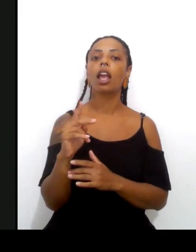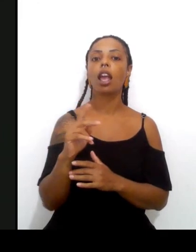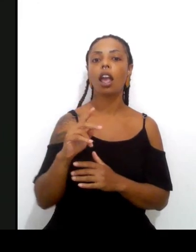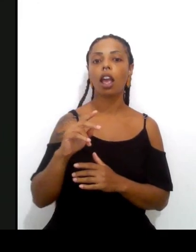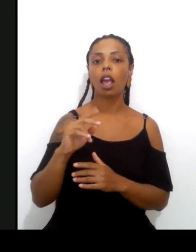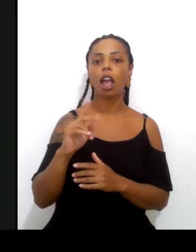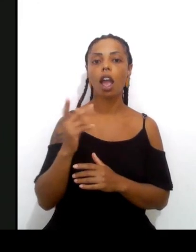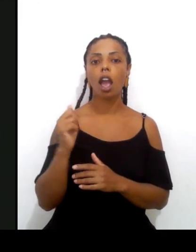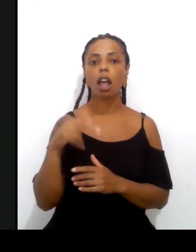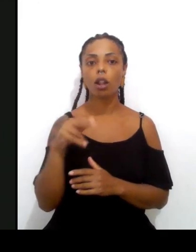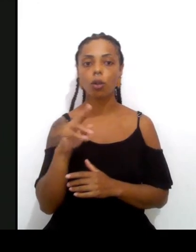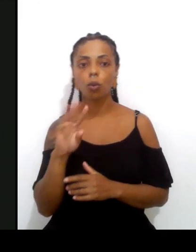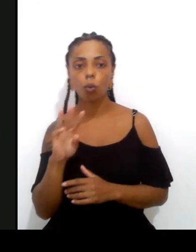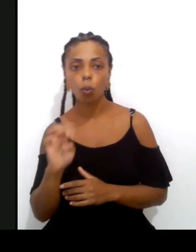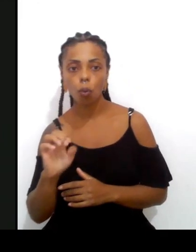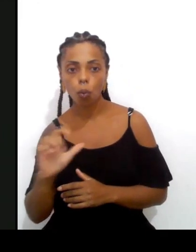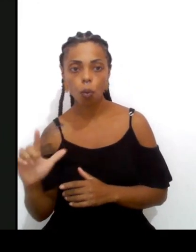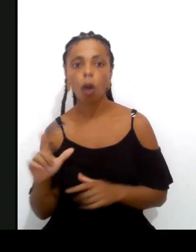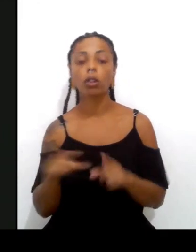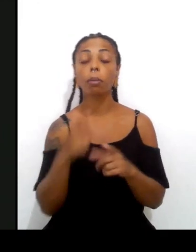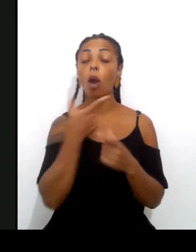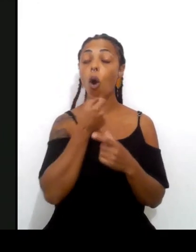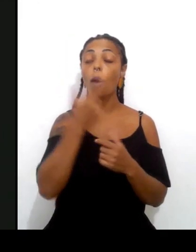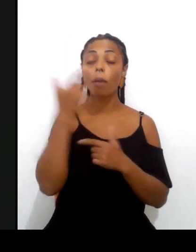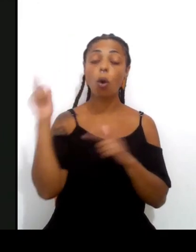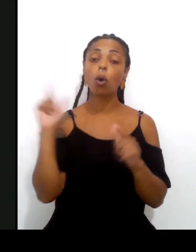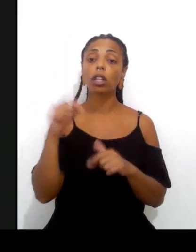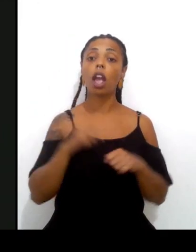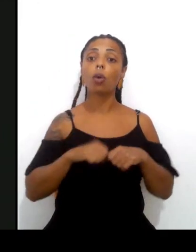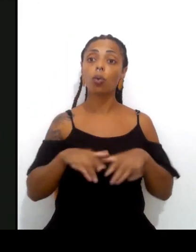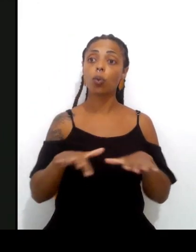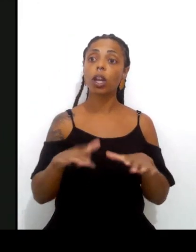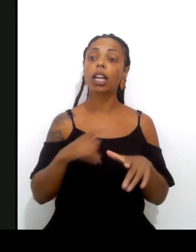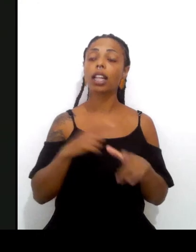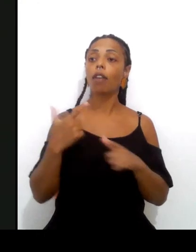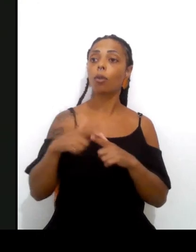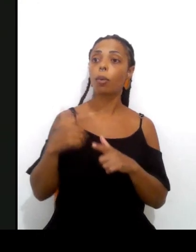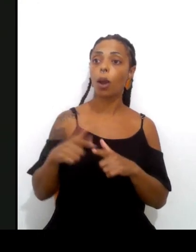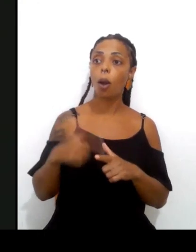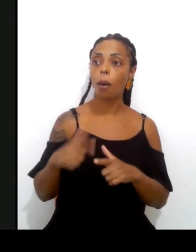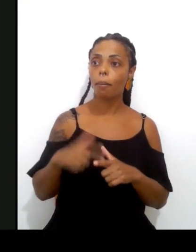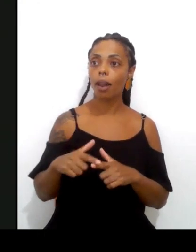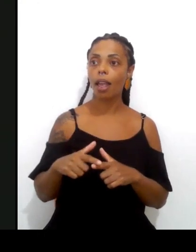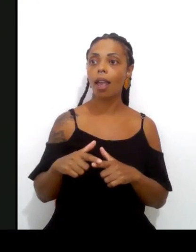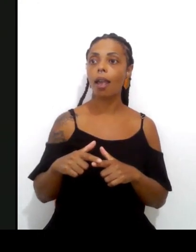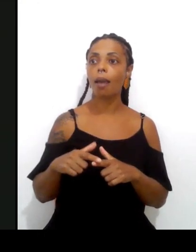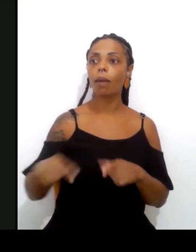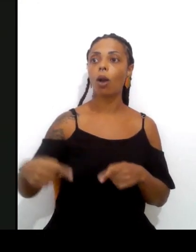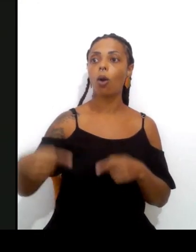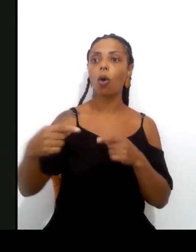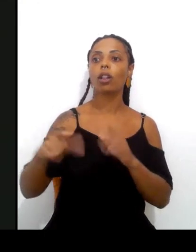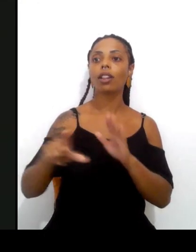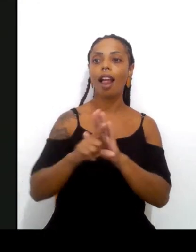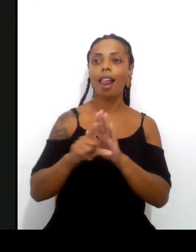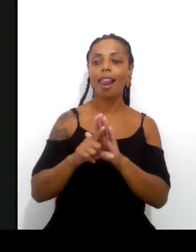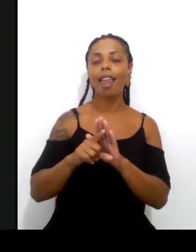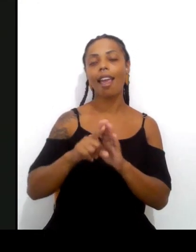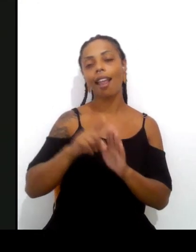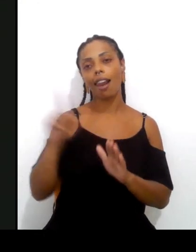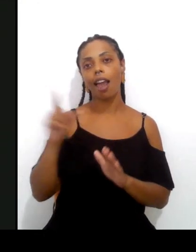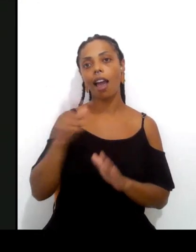que haviam enfrentado problemas contra a lei contra homossexualidade na grã-bretanha como Croft